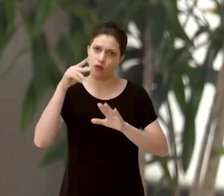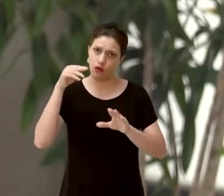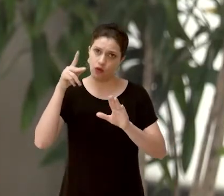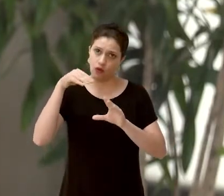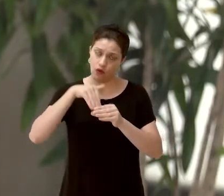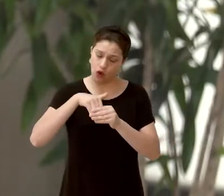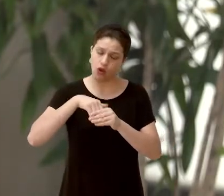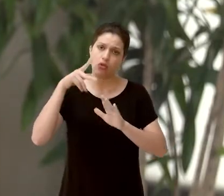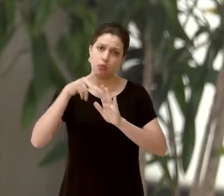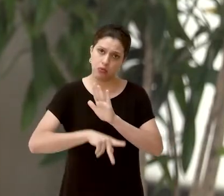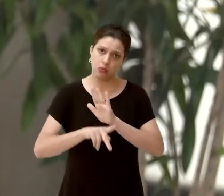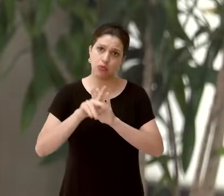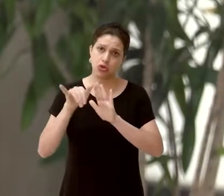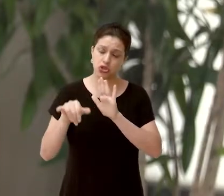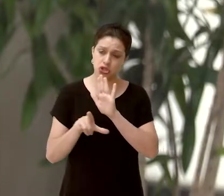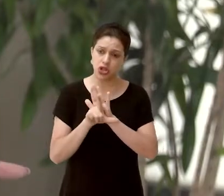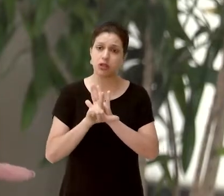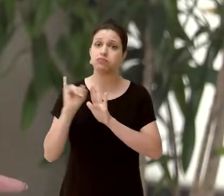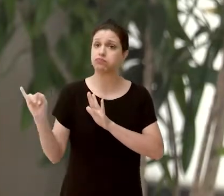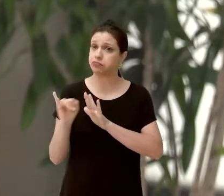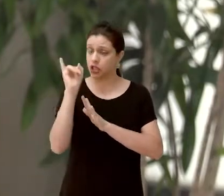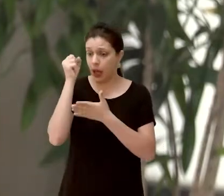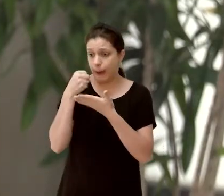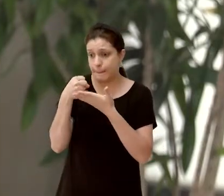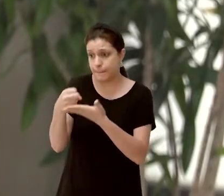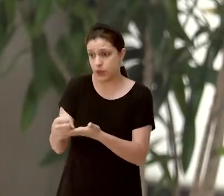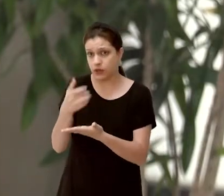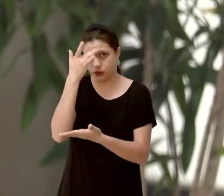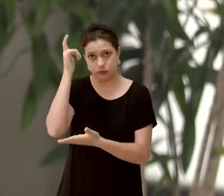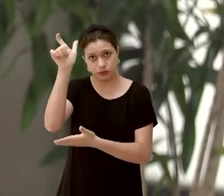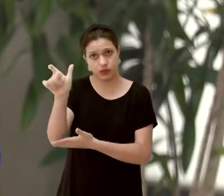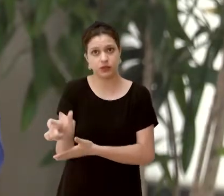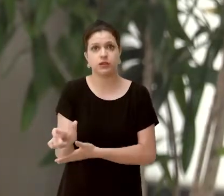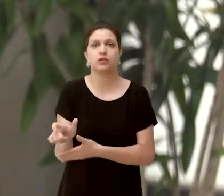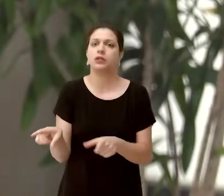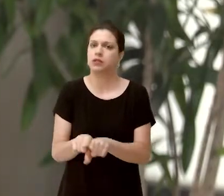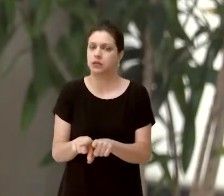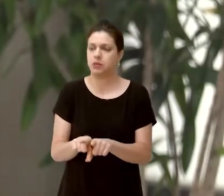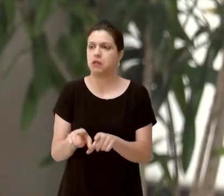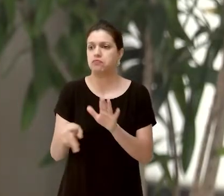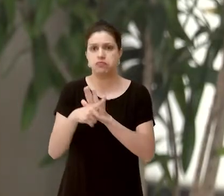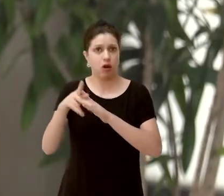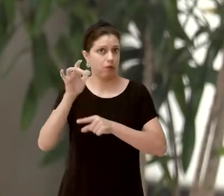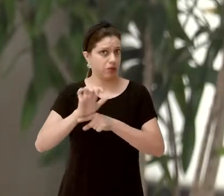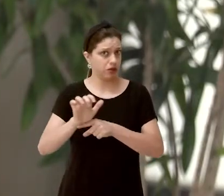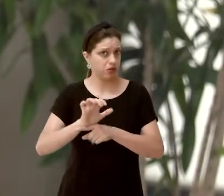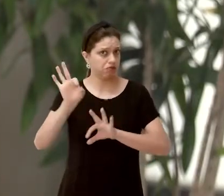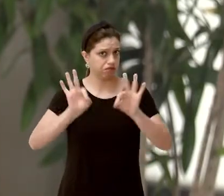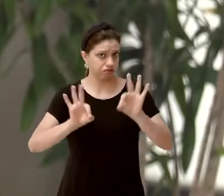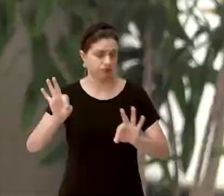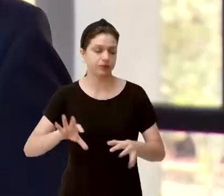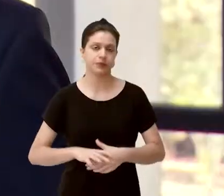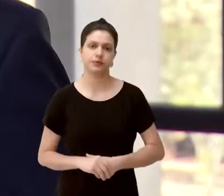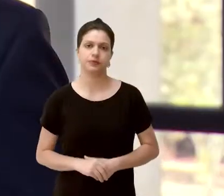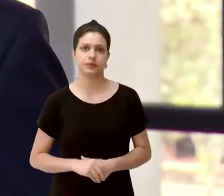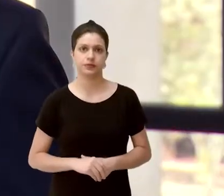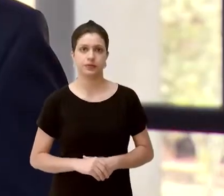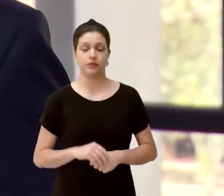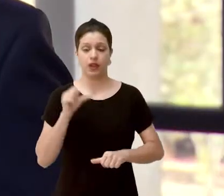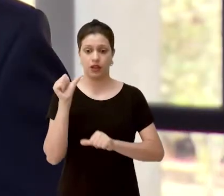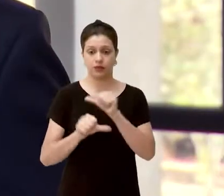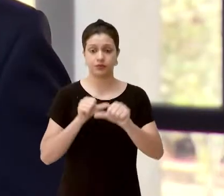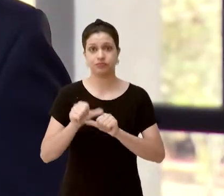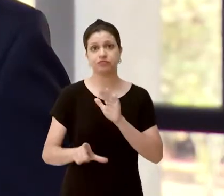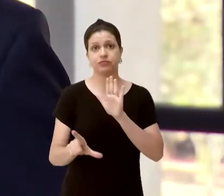votando projetos importantes de suporte à população e ao pleno funcionamento do Estado. Um que